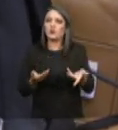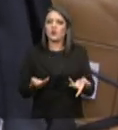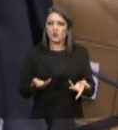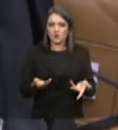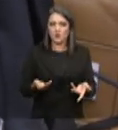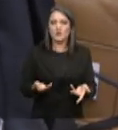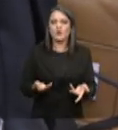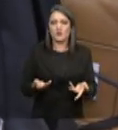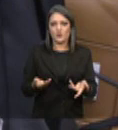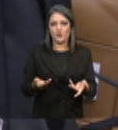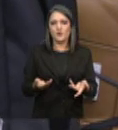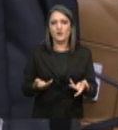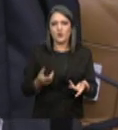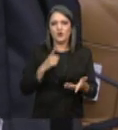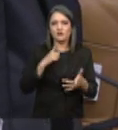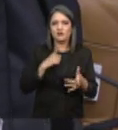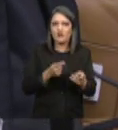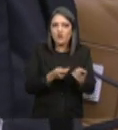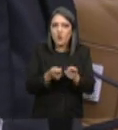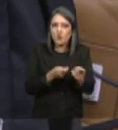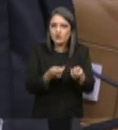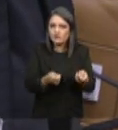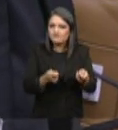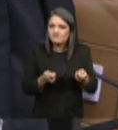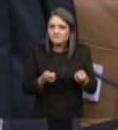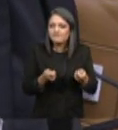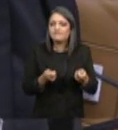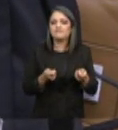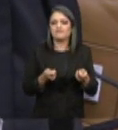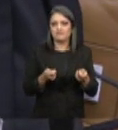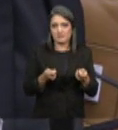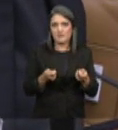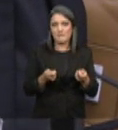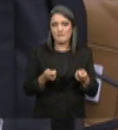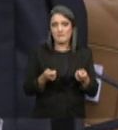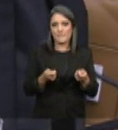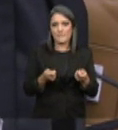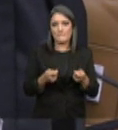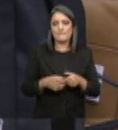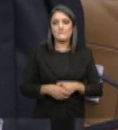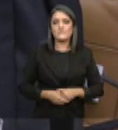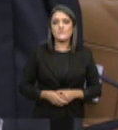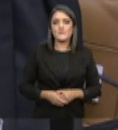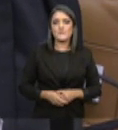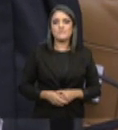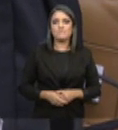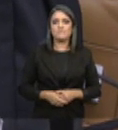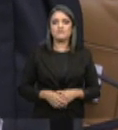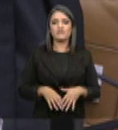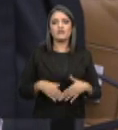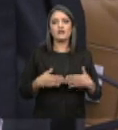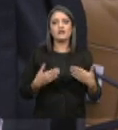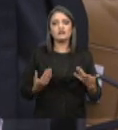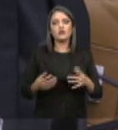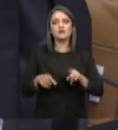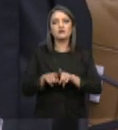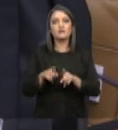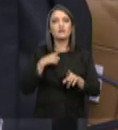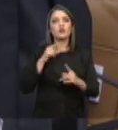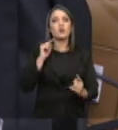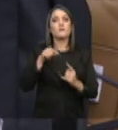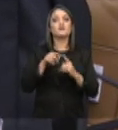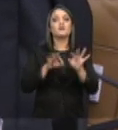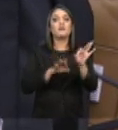vossa excelência e na terra onde também nasci ao arriar o cavalo da economia entendando preparar